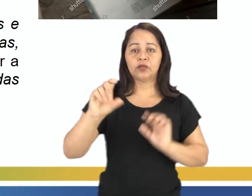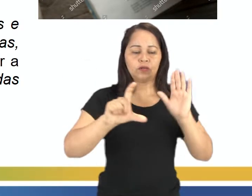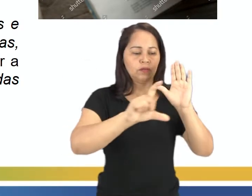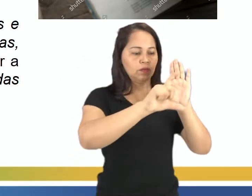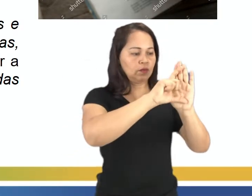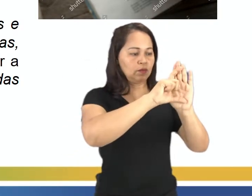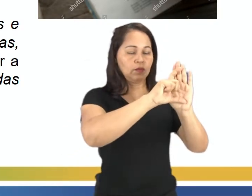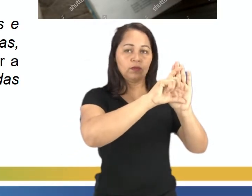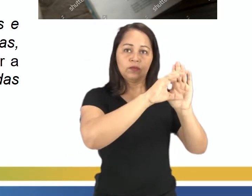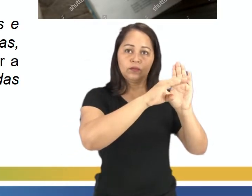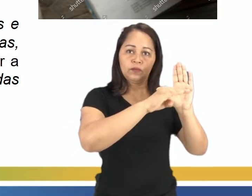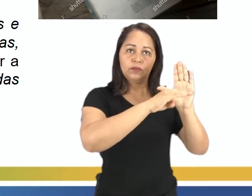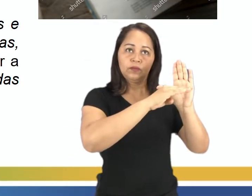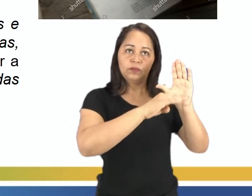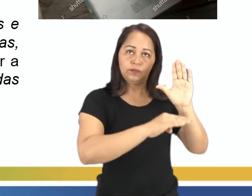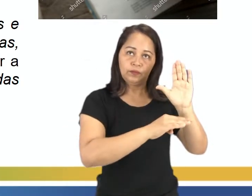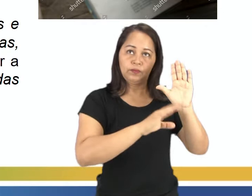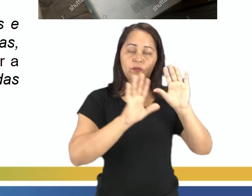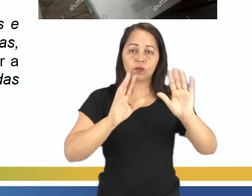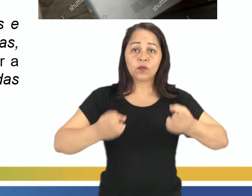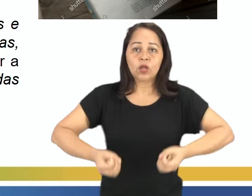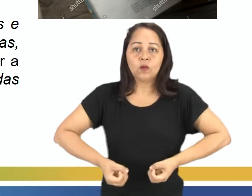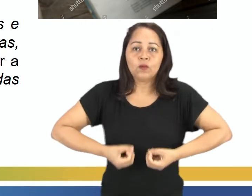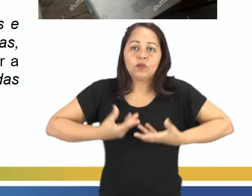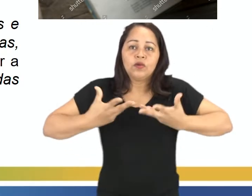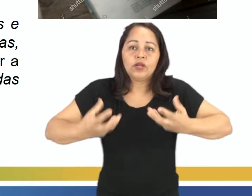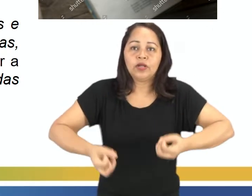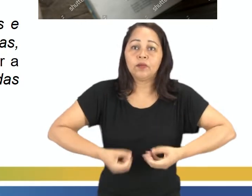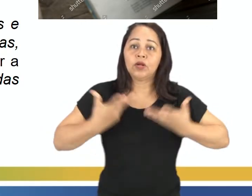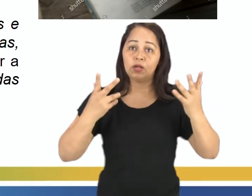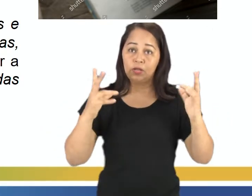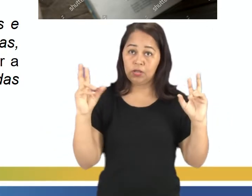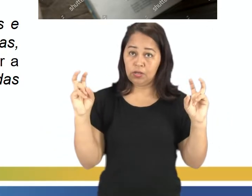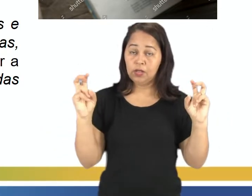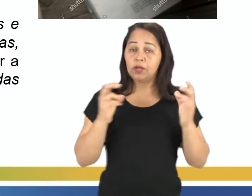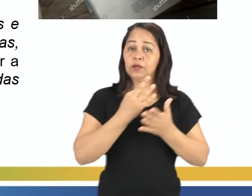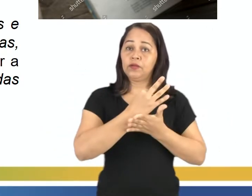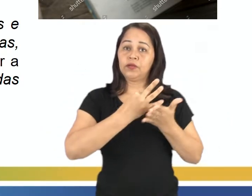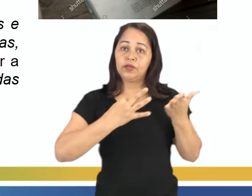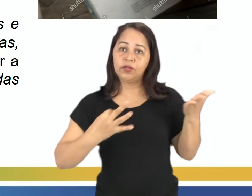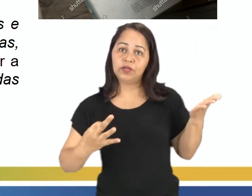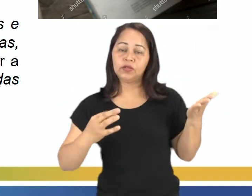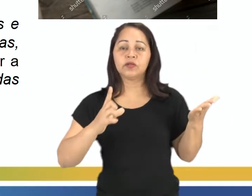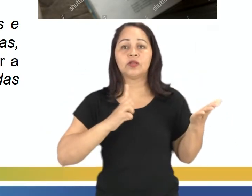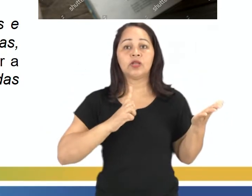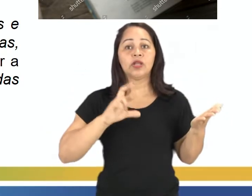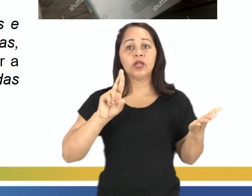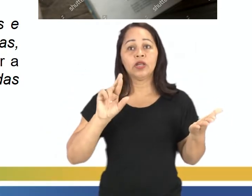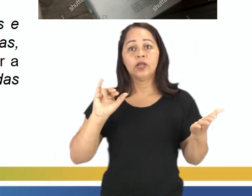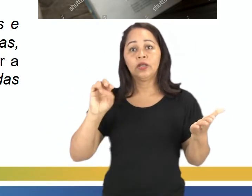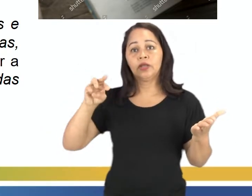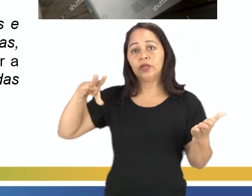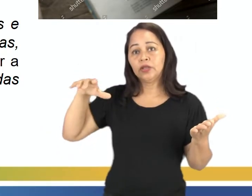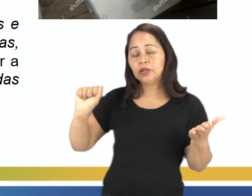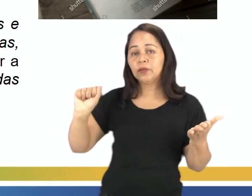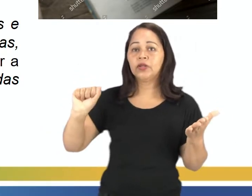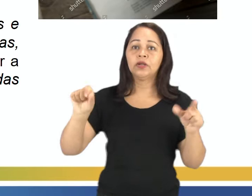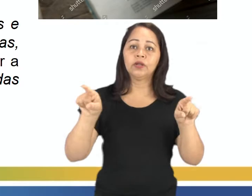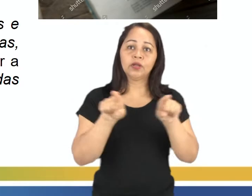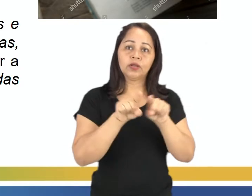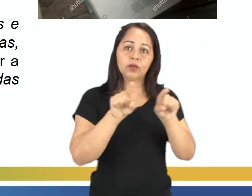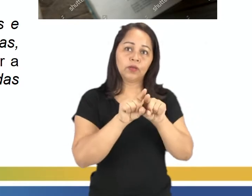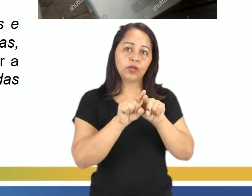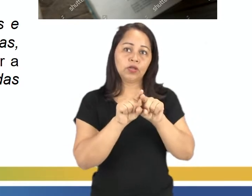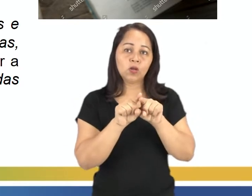diferença básica. Então, o poema é um texto marcado por recursos sonoros e rítmicos. Geralmente o poema permite